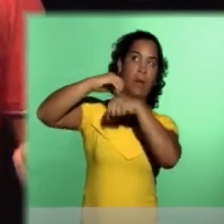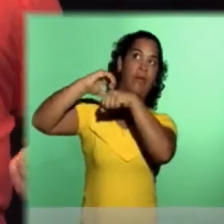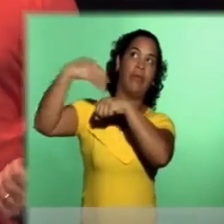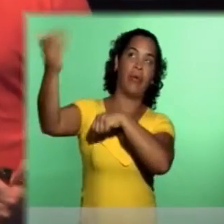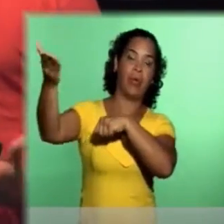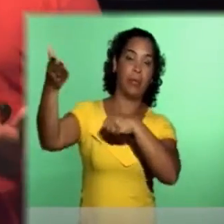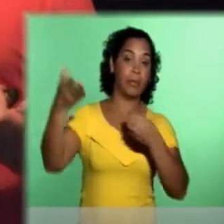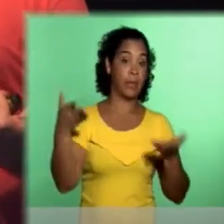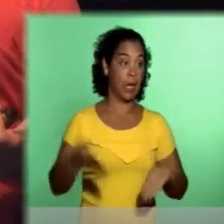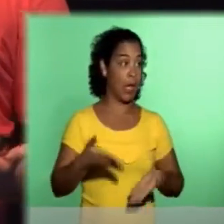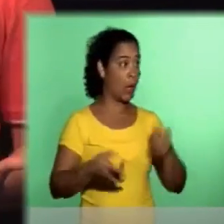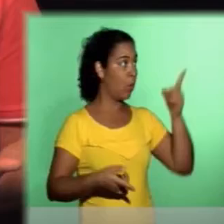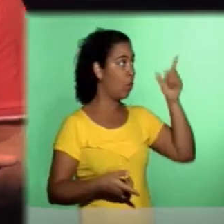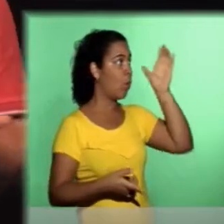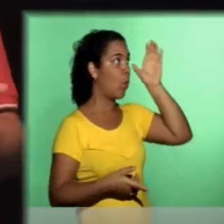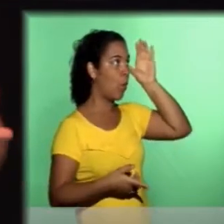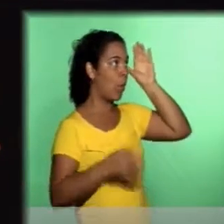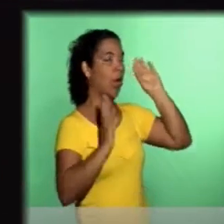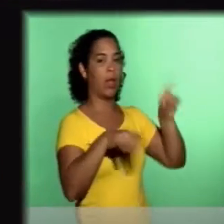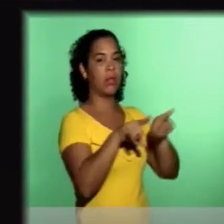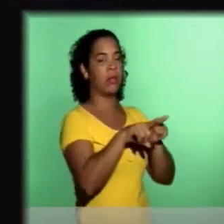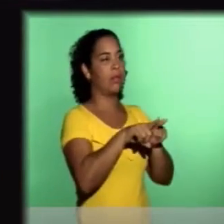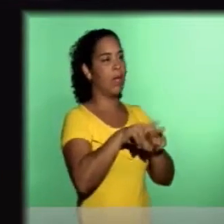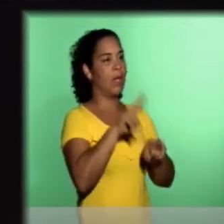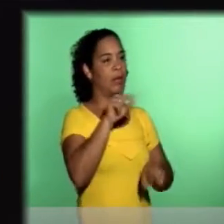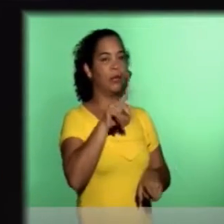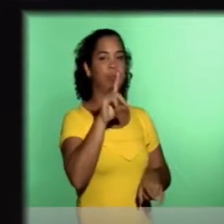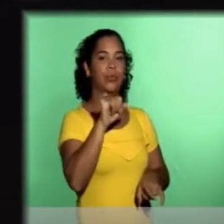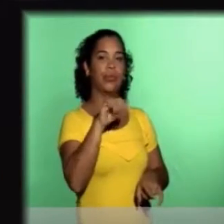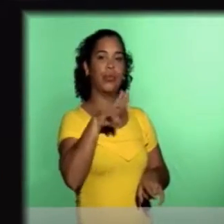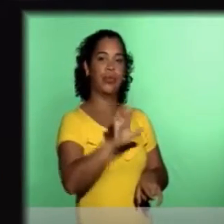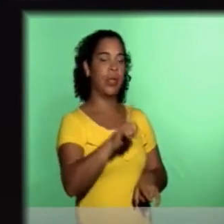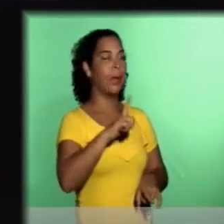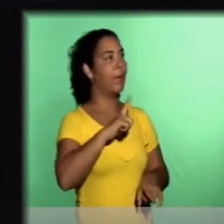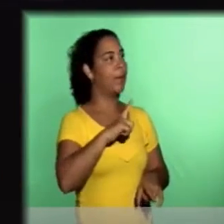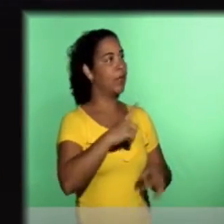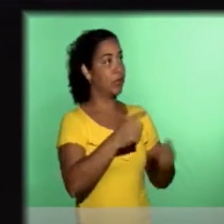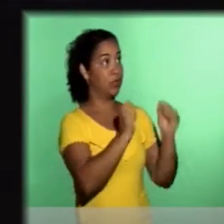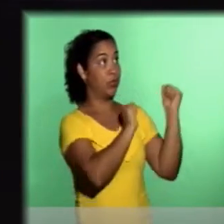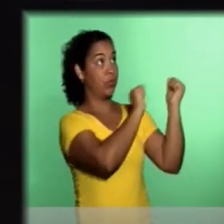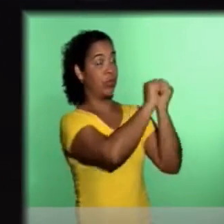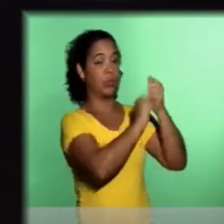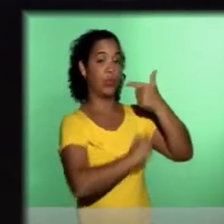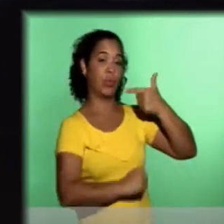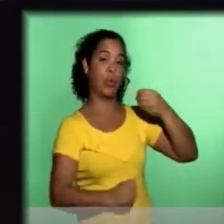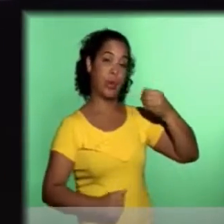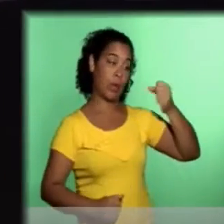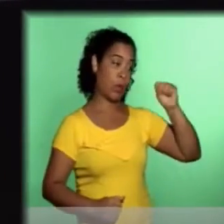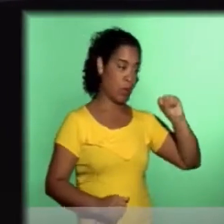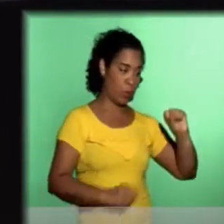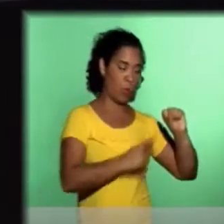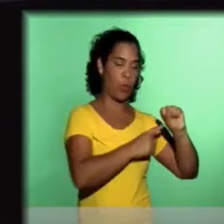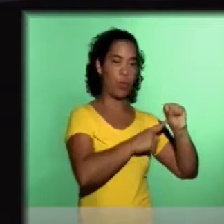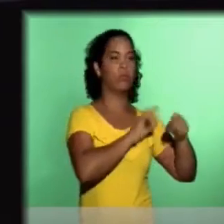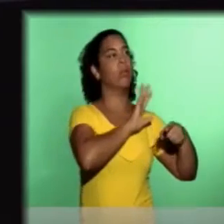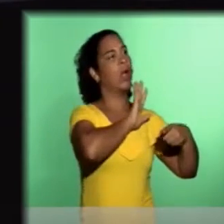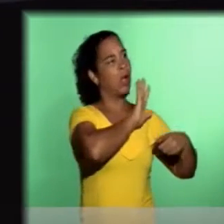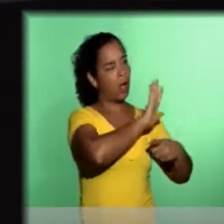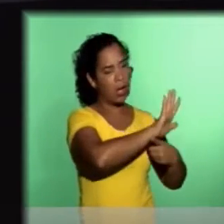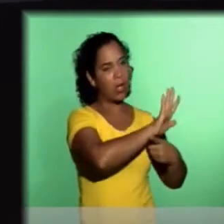Coreia do Sul, a UNDIME participou da Assembleia da Campanha Global em 2008, que colaborou para